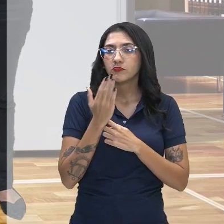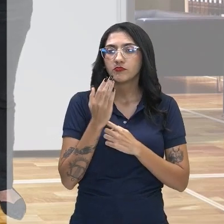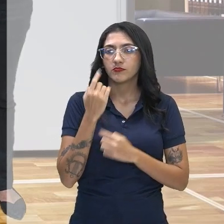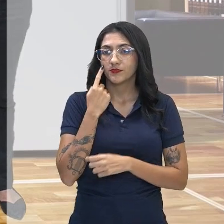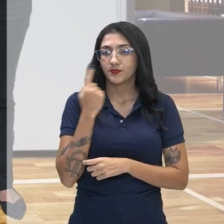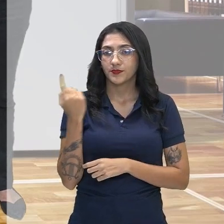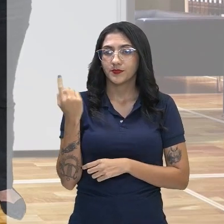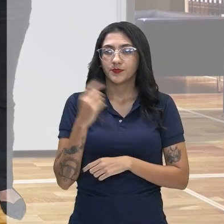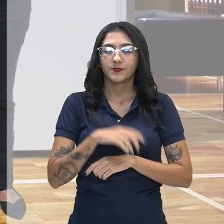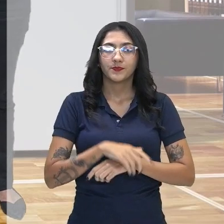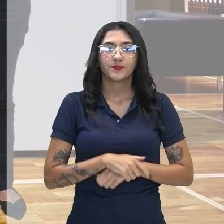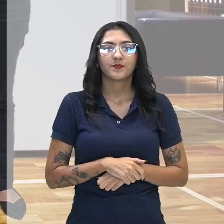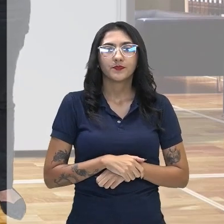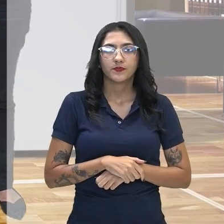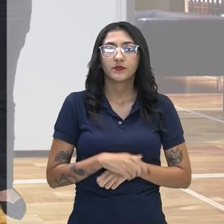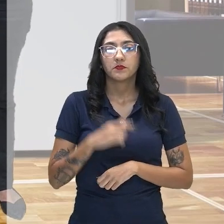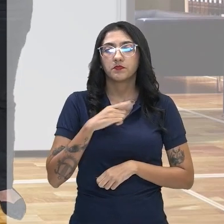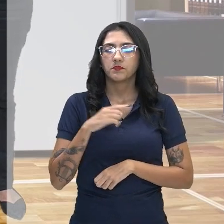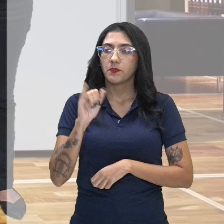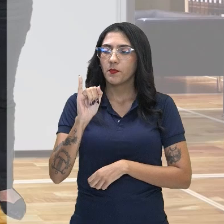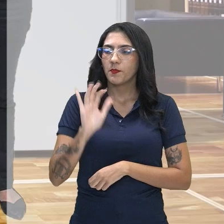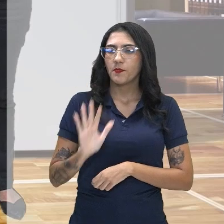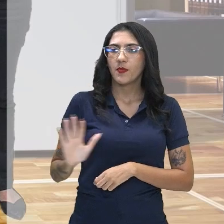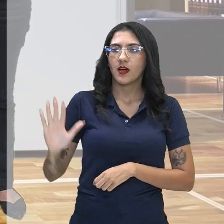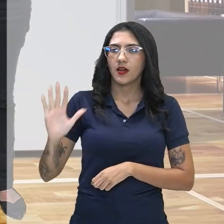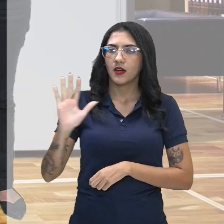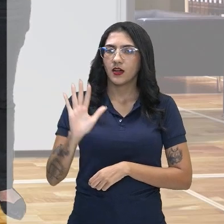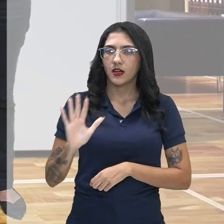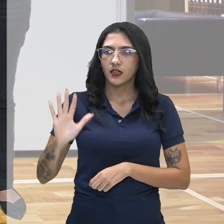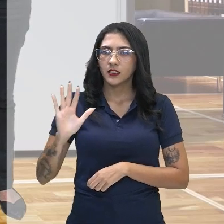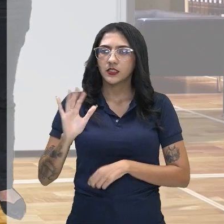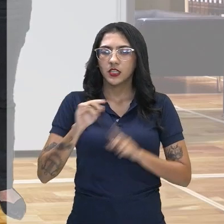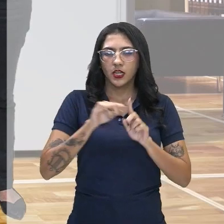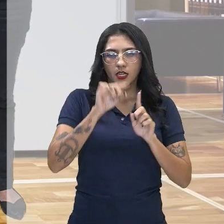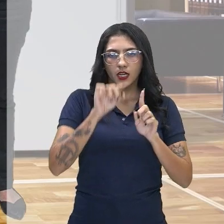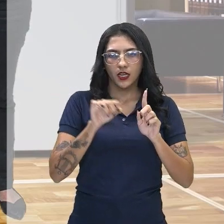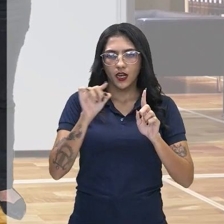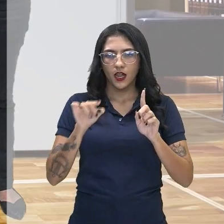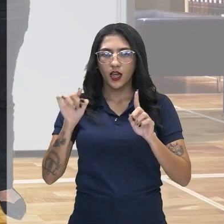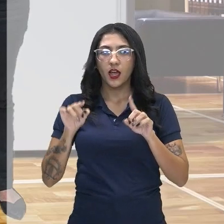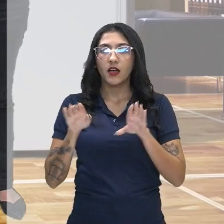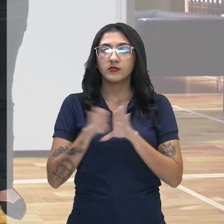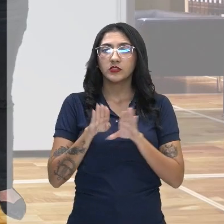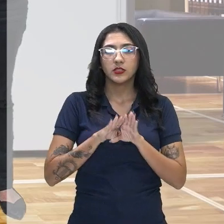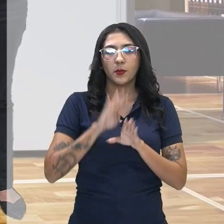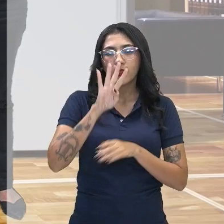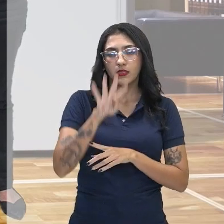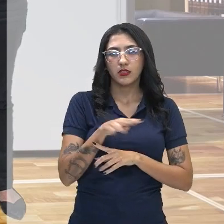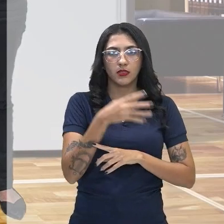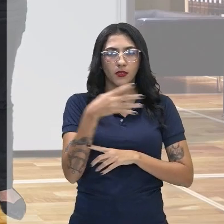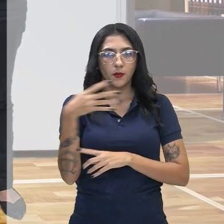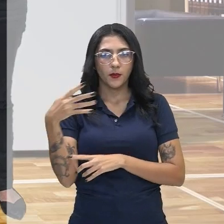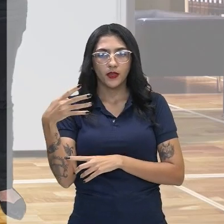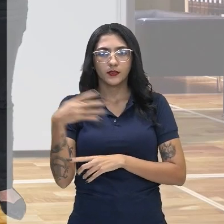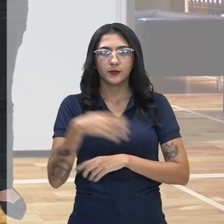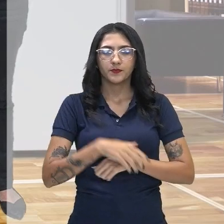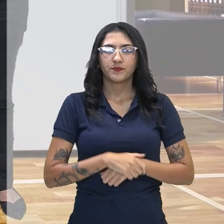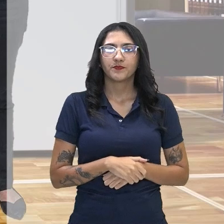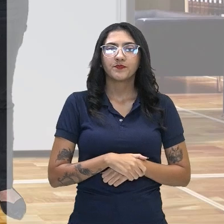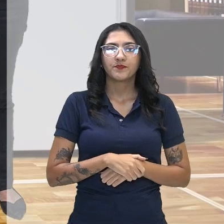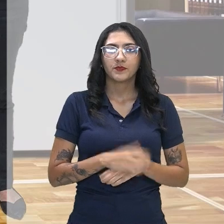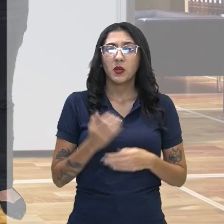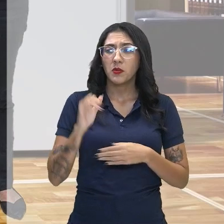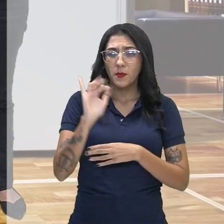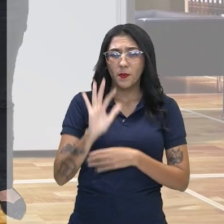estratégia são o seguinte: imagens, gráficos e tabelas. Gente, imagens nos